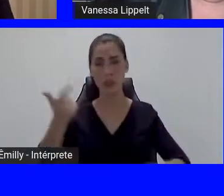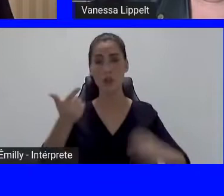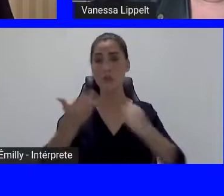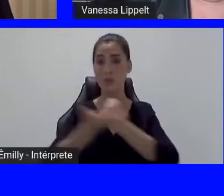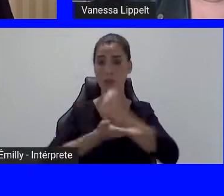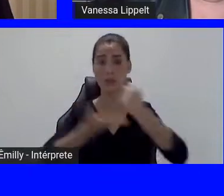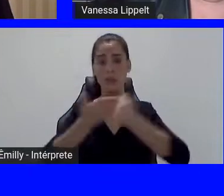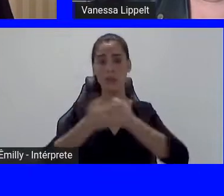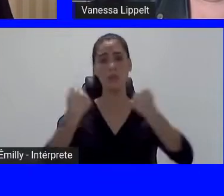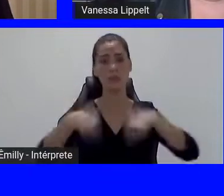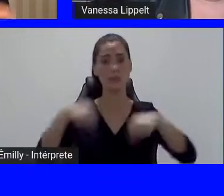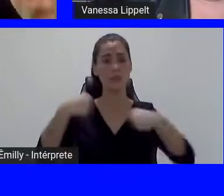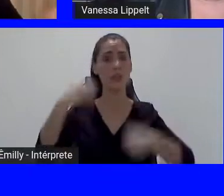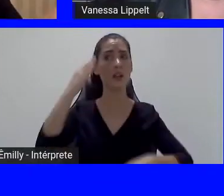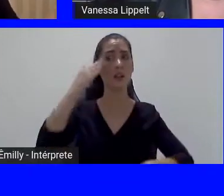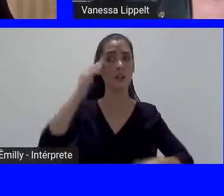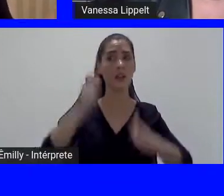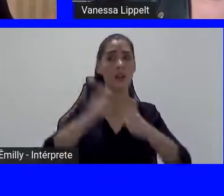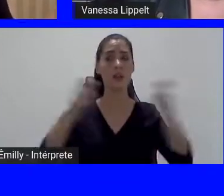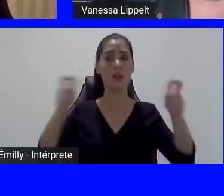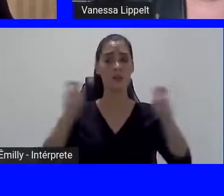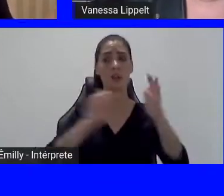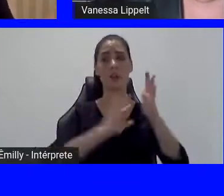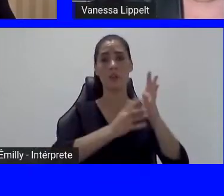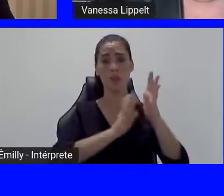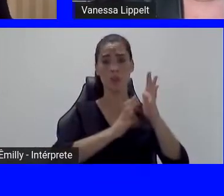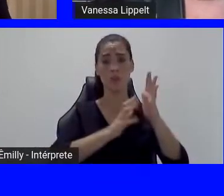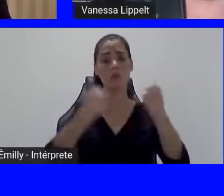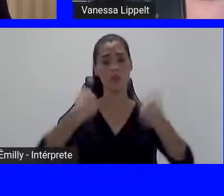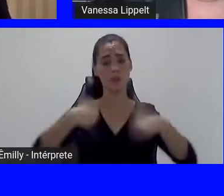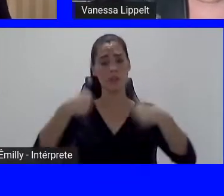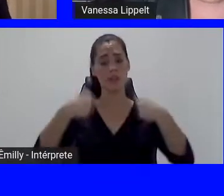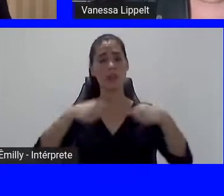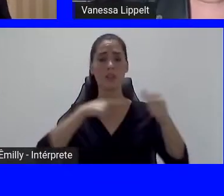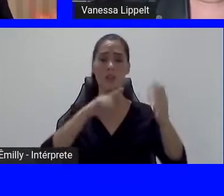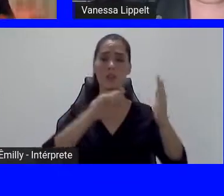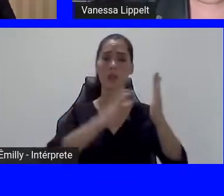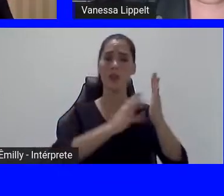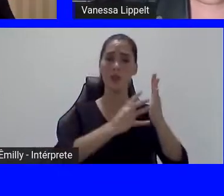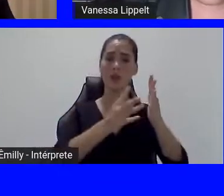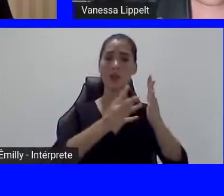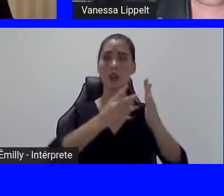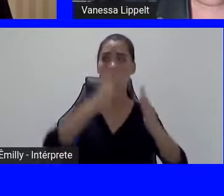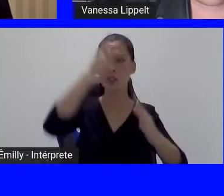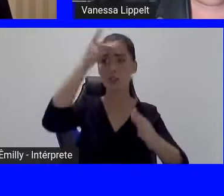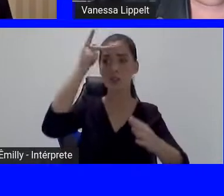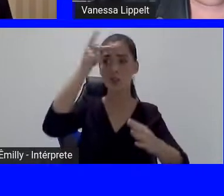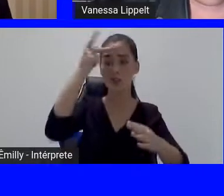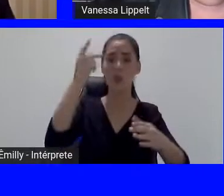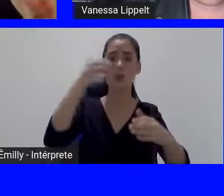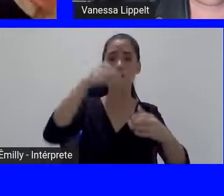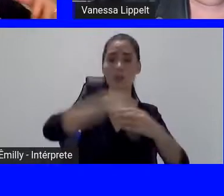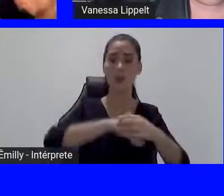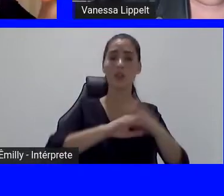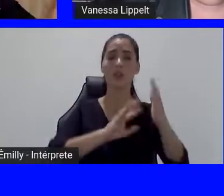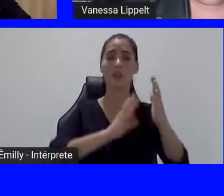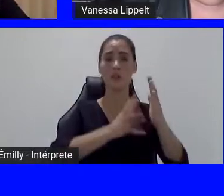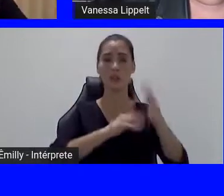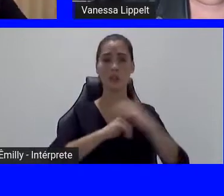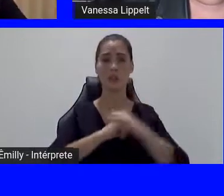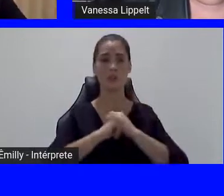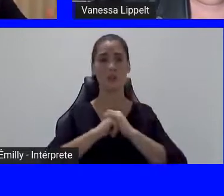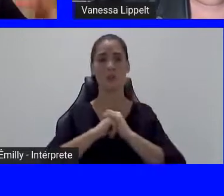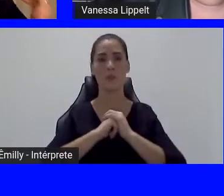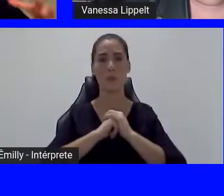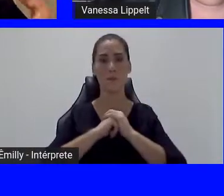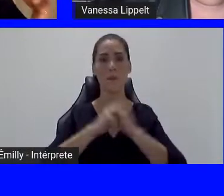acatar a decisão da maioria do partido, que nós precisamos ter maioria dentro do partido. Isso nós já temos, essa maioria. Não é isso que me preocupa. O que nos preocupa